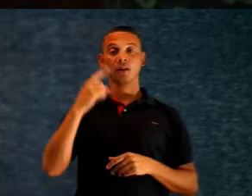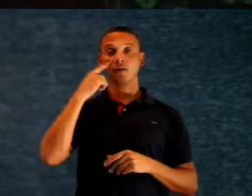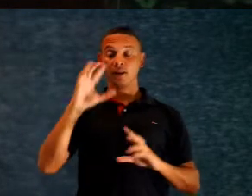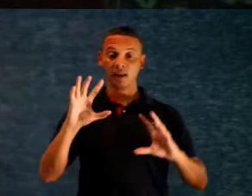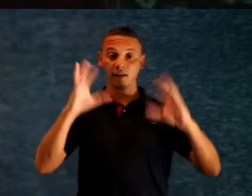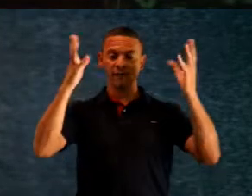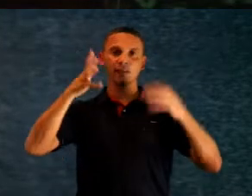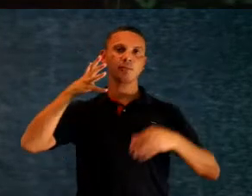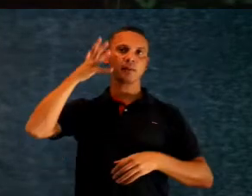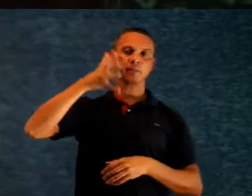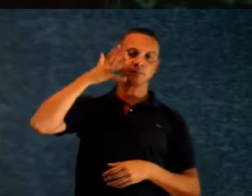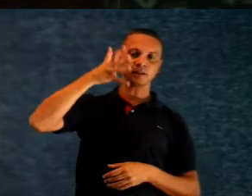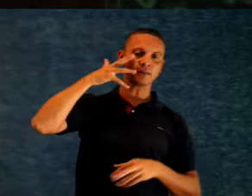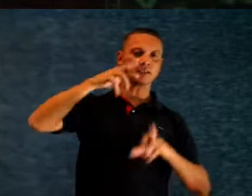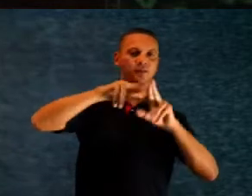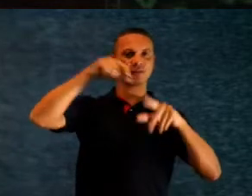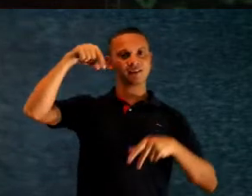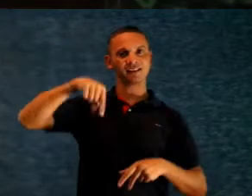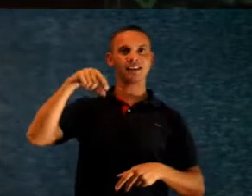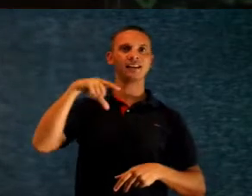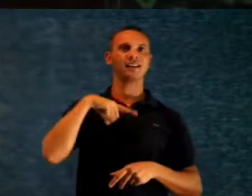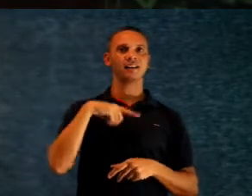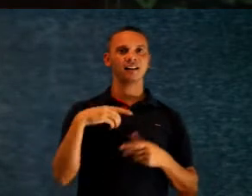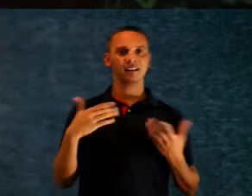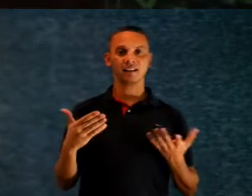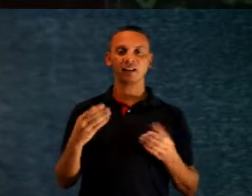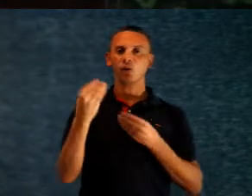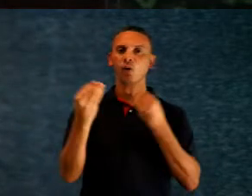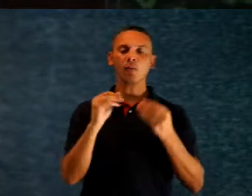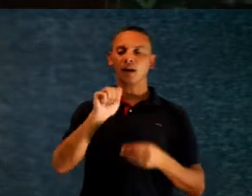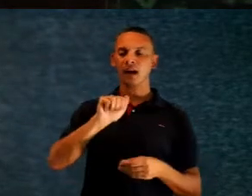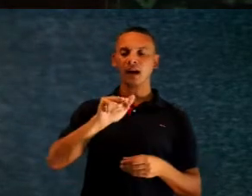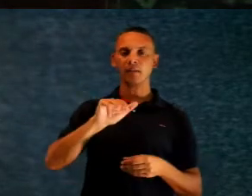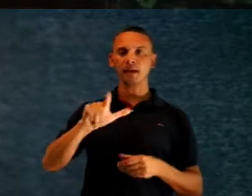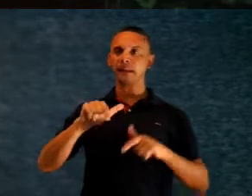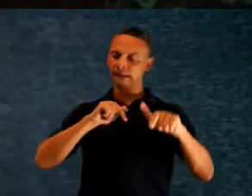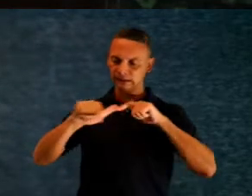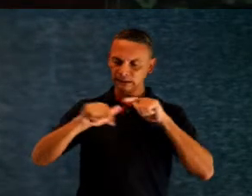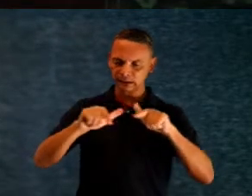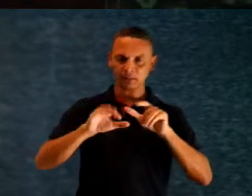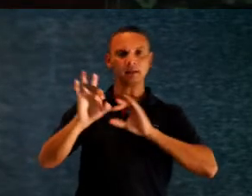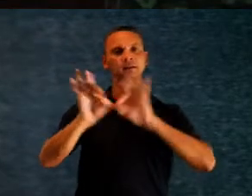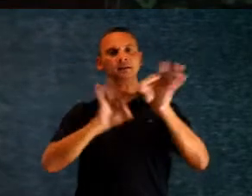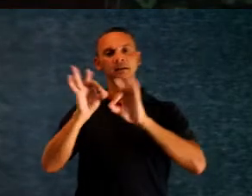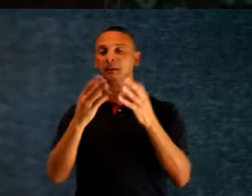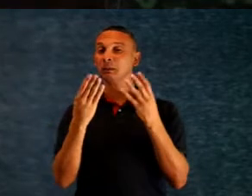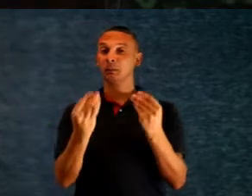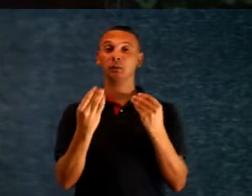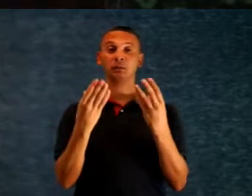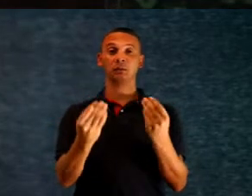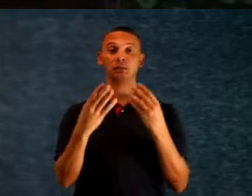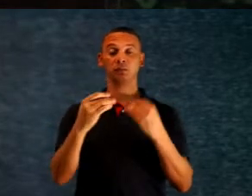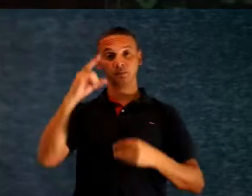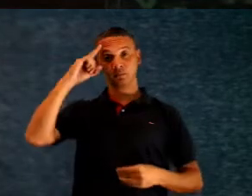eventos anunciados por Rogério, como a Academia de Letras trabalha, e trabalha muito, e com